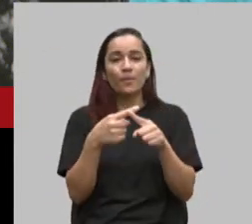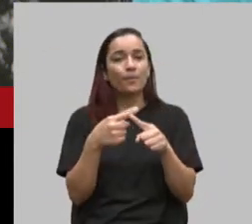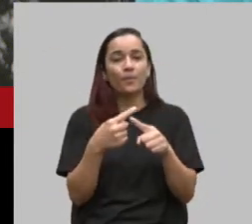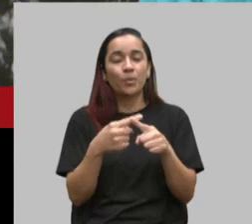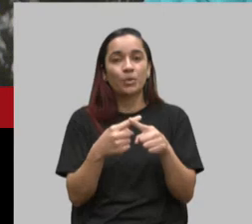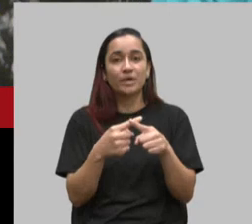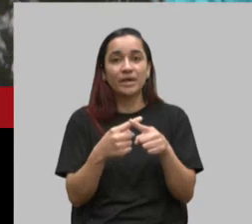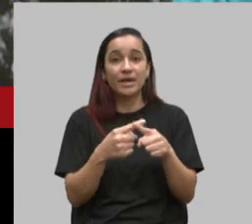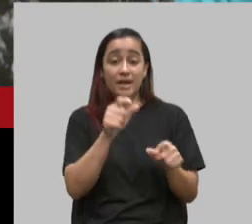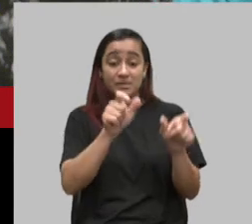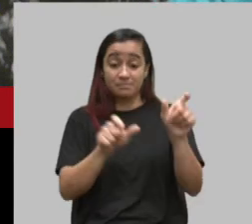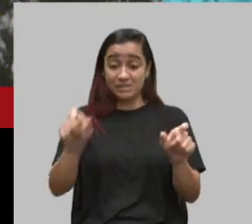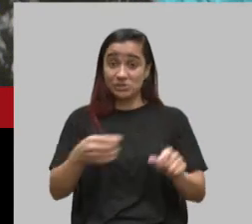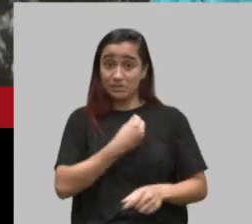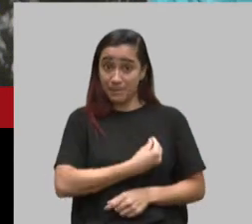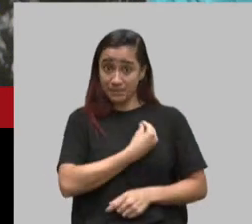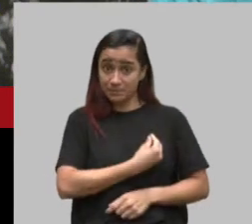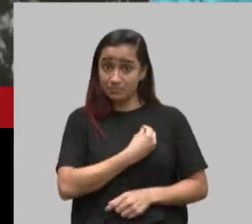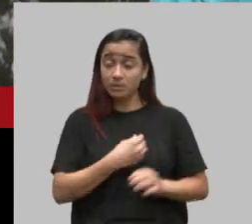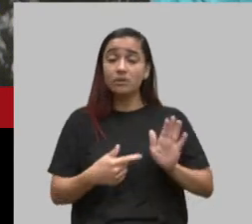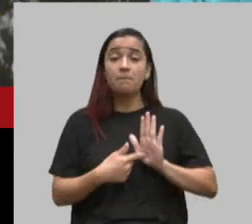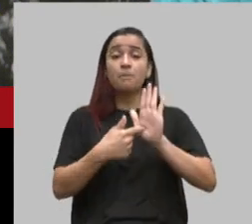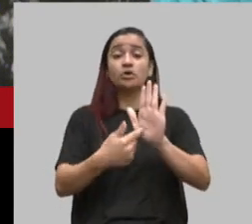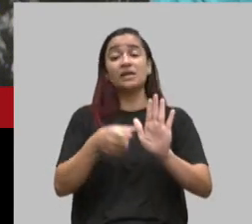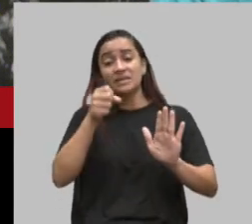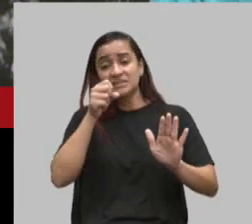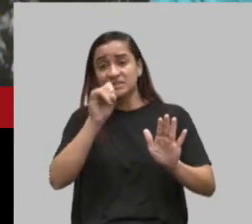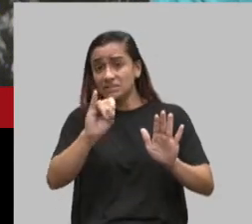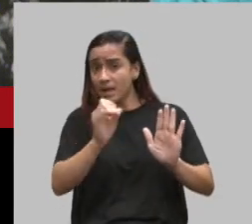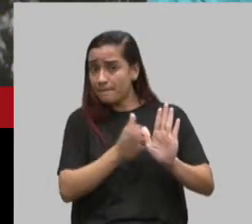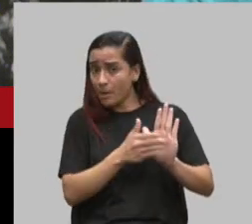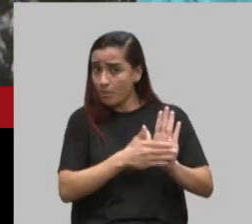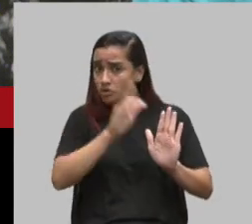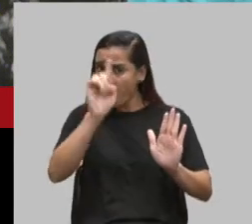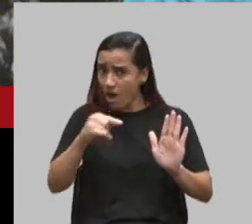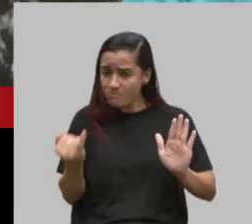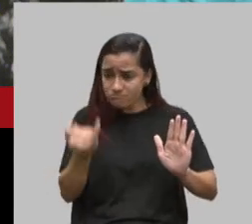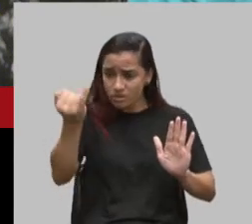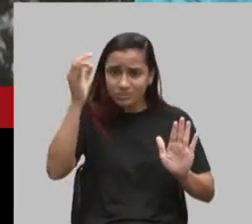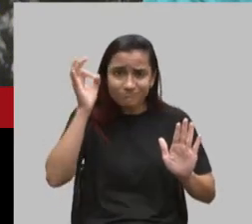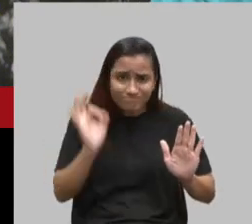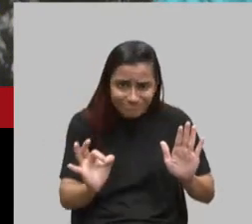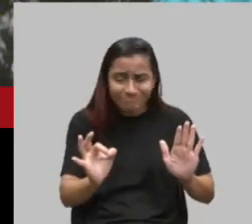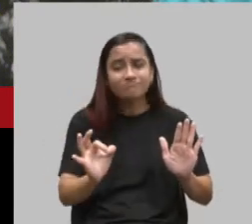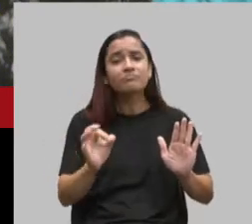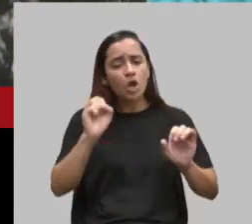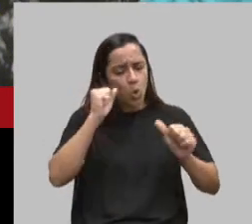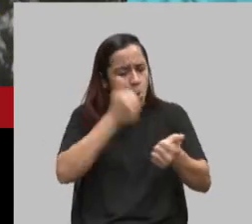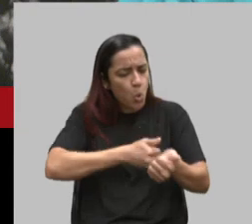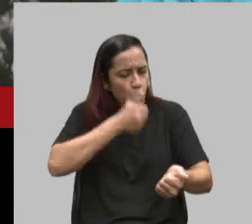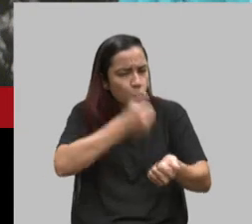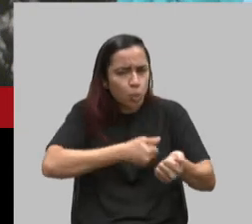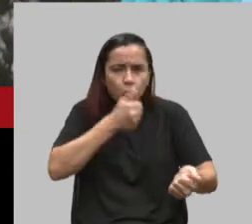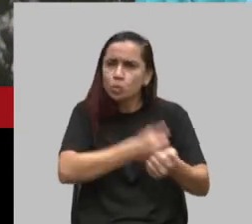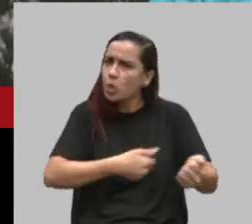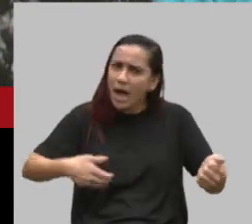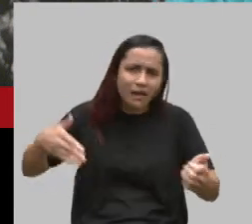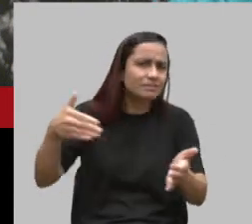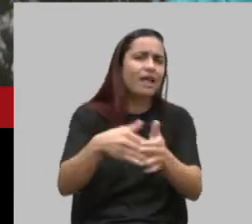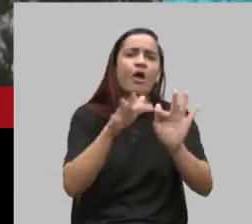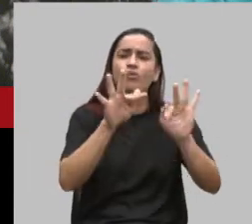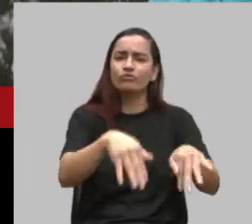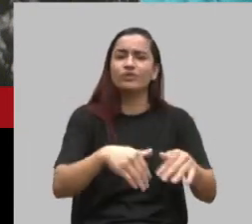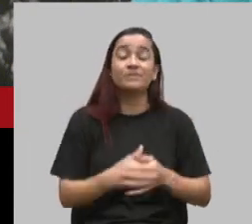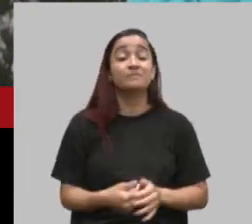participantes mostraram que quando uma proposta é realmente importante eles lutam até o fim e isso evidencia a essência que o